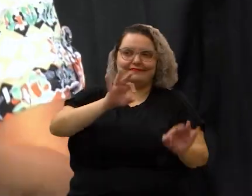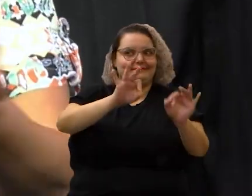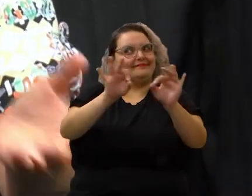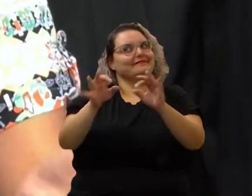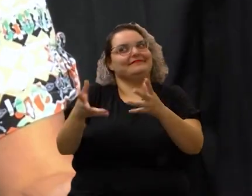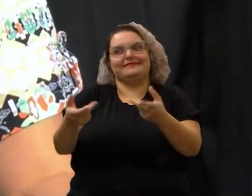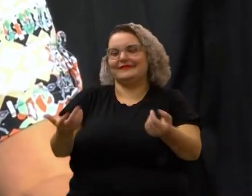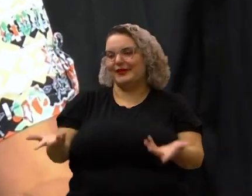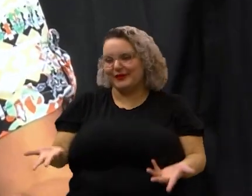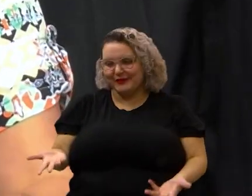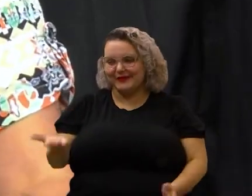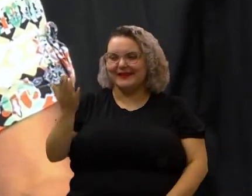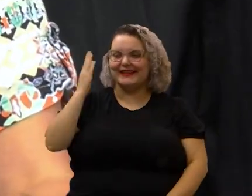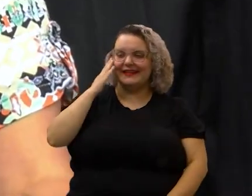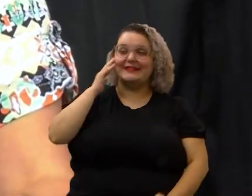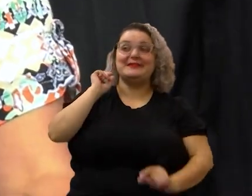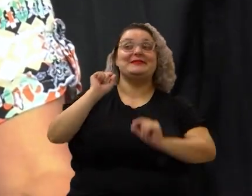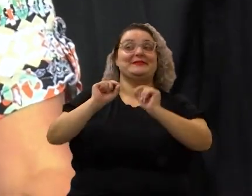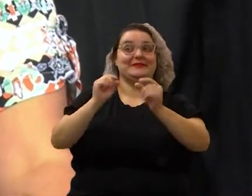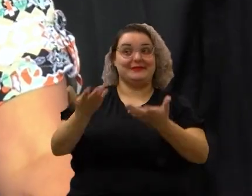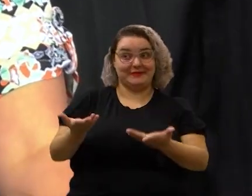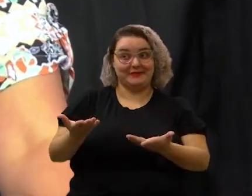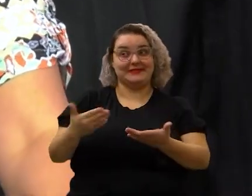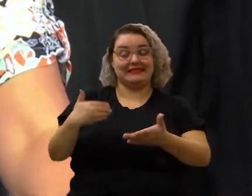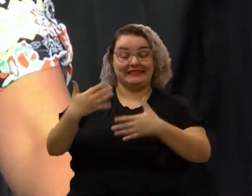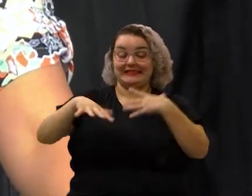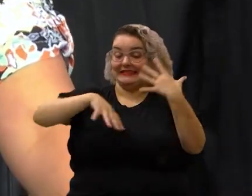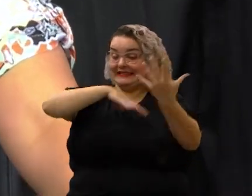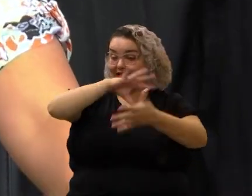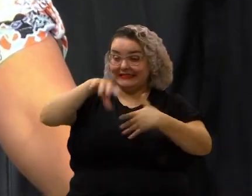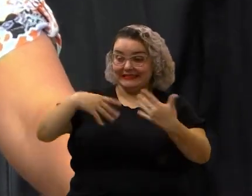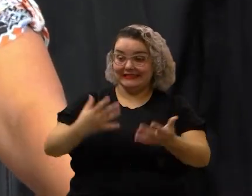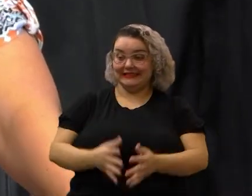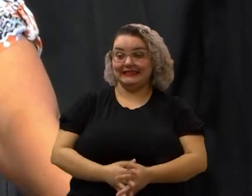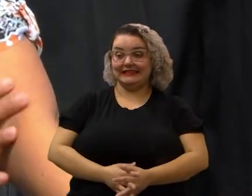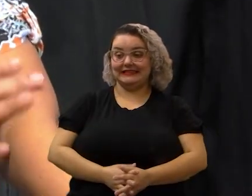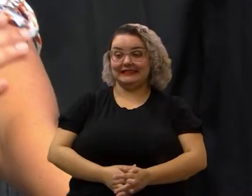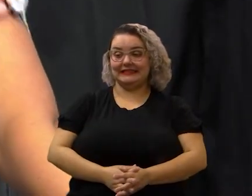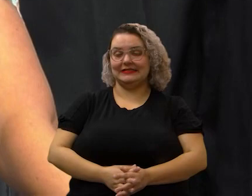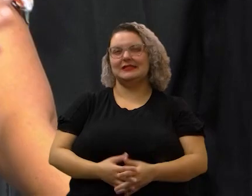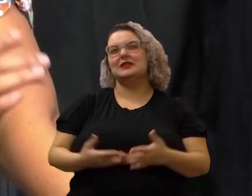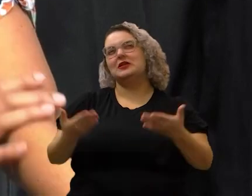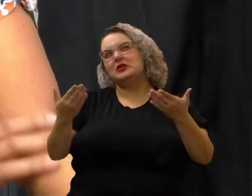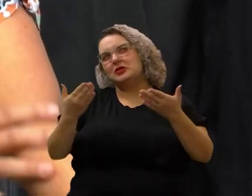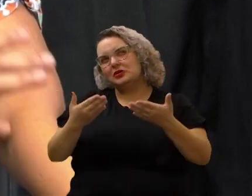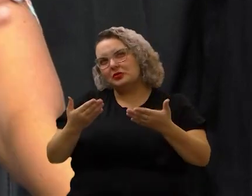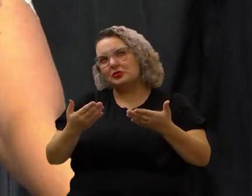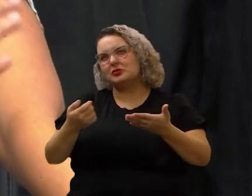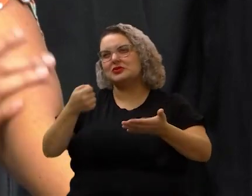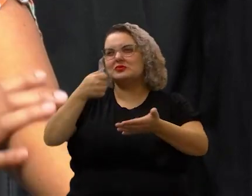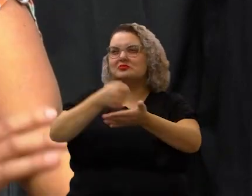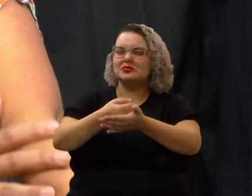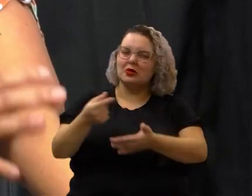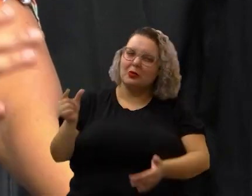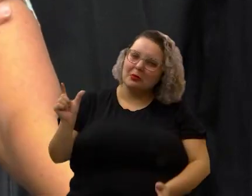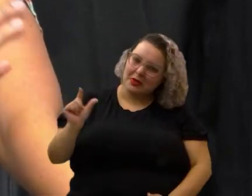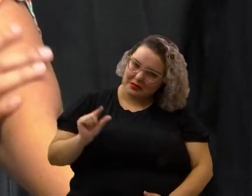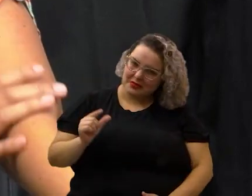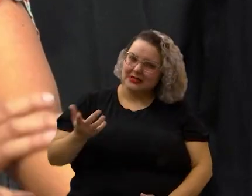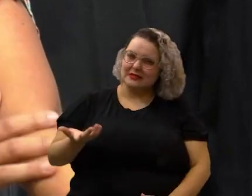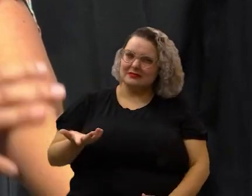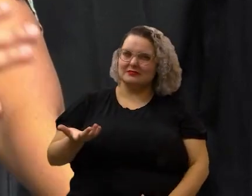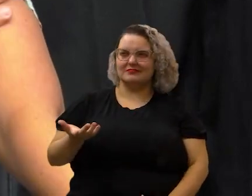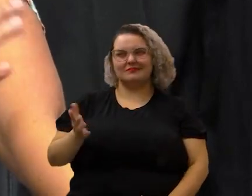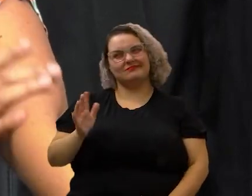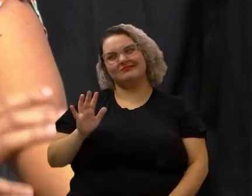Né, e vocês acompanharam todo esse processo, vocês sabem o que é esse percalço. E hoje eu acho que eu tô me cobrando um pouco